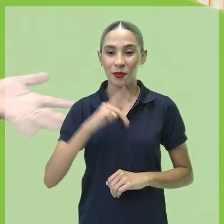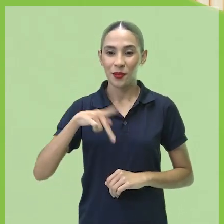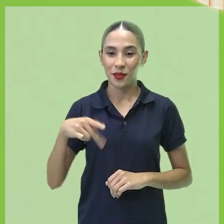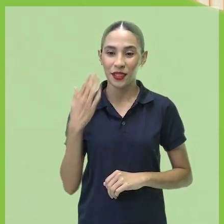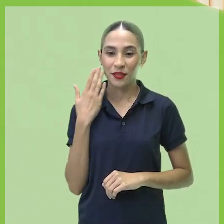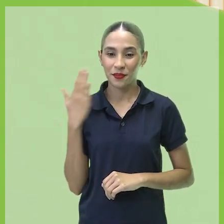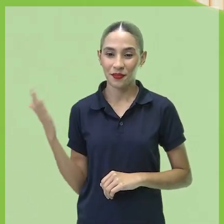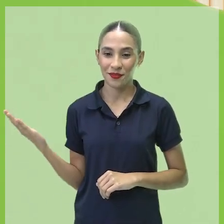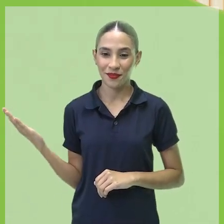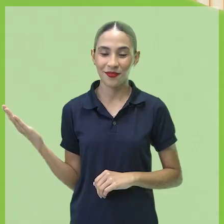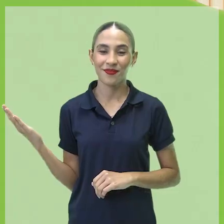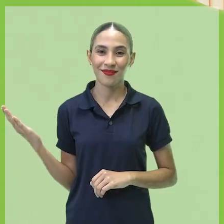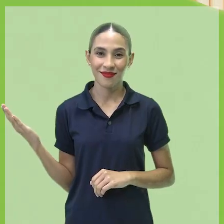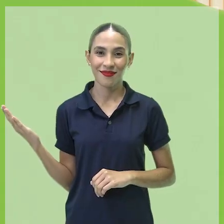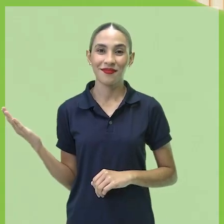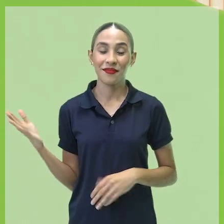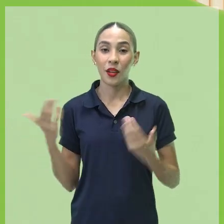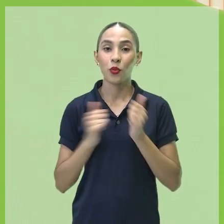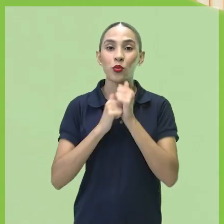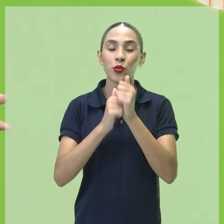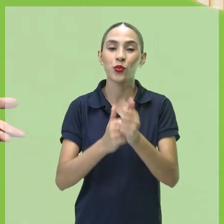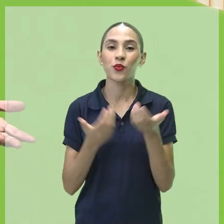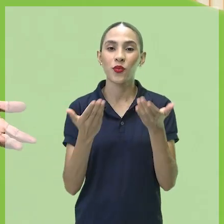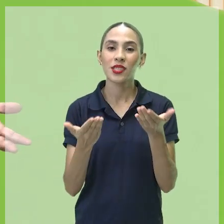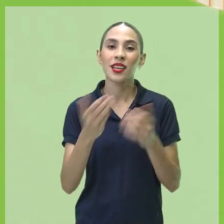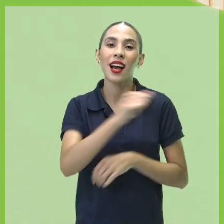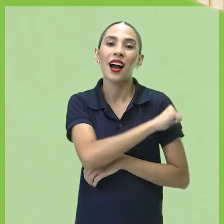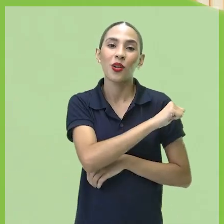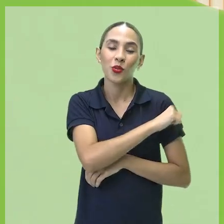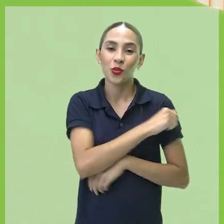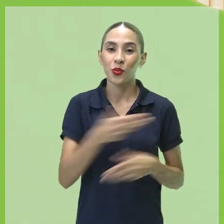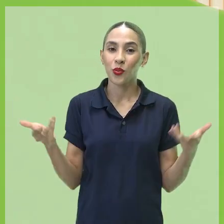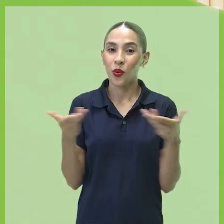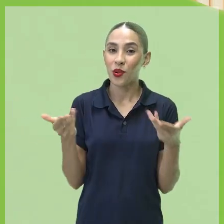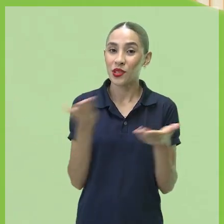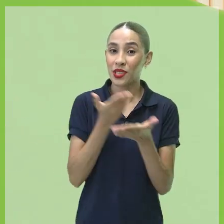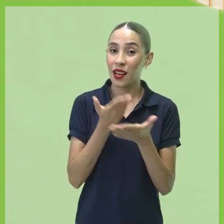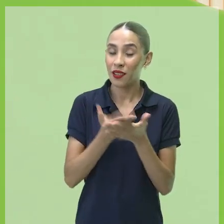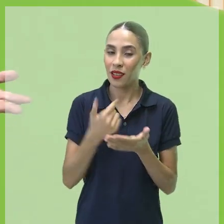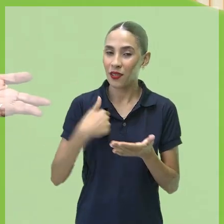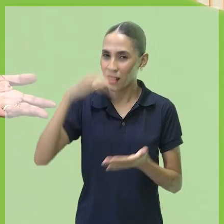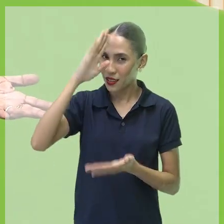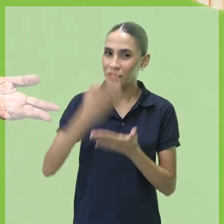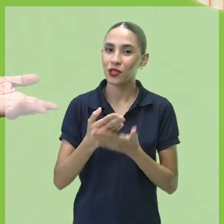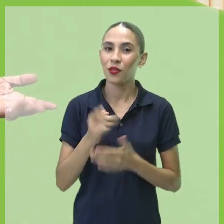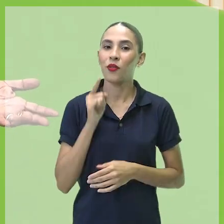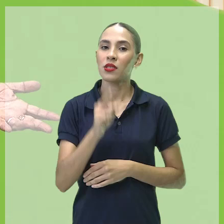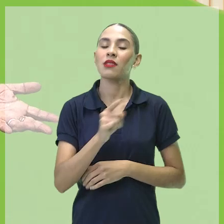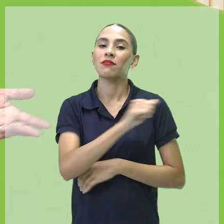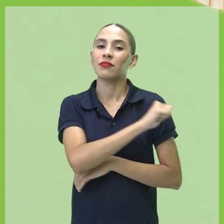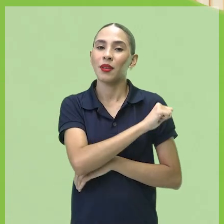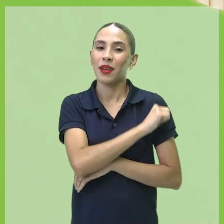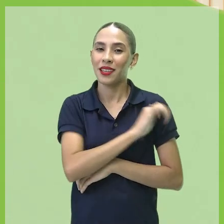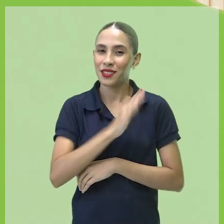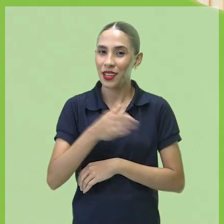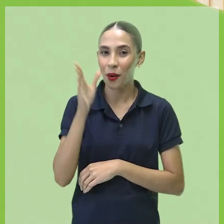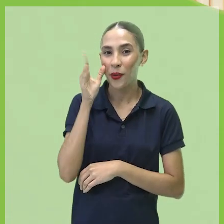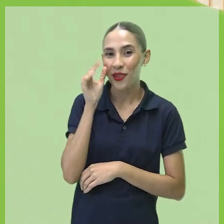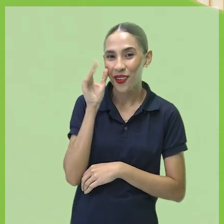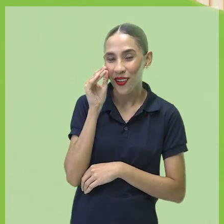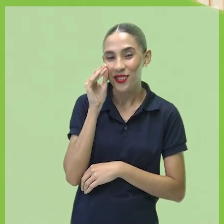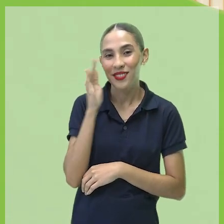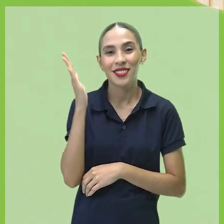Eu sou a professora Risolda Farias, que estarei com vocês nesta aula, e eu acredito que vocês já